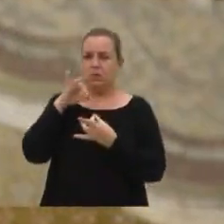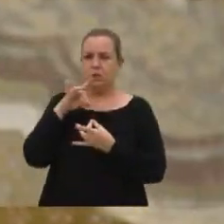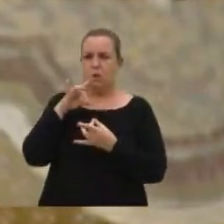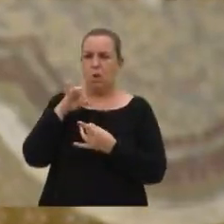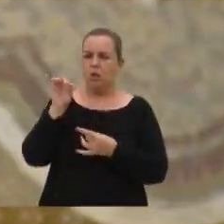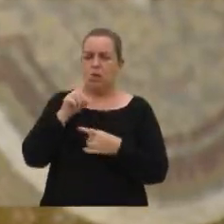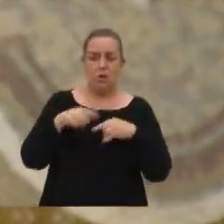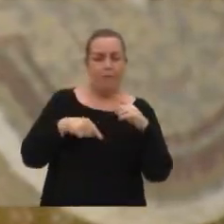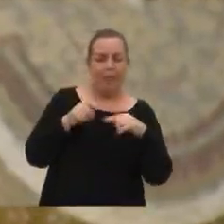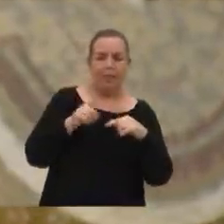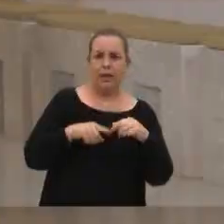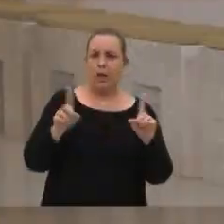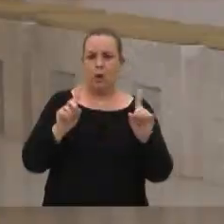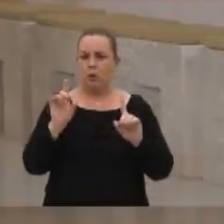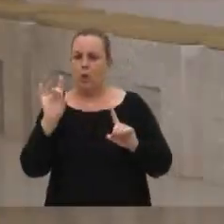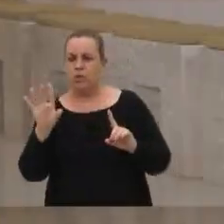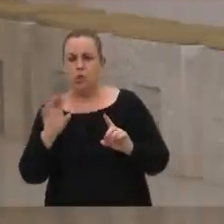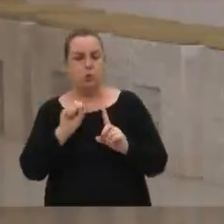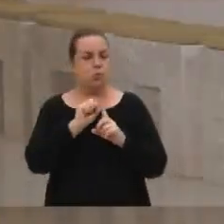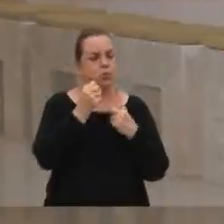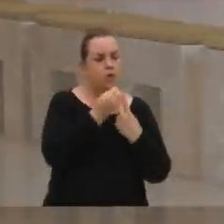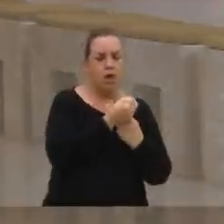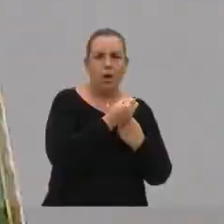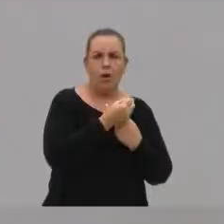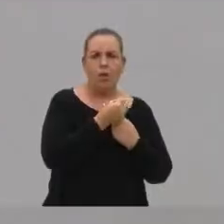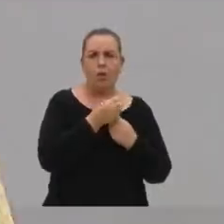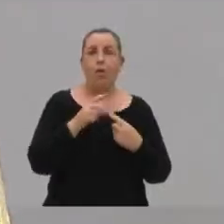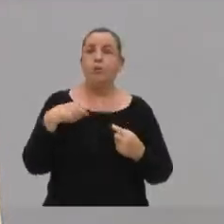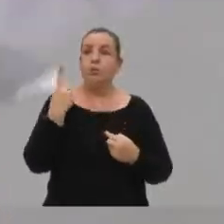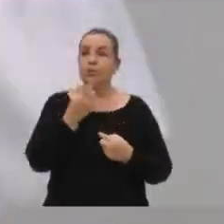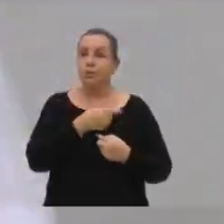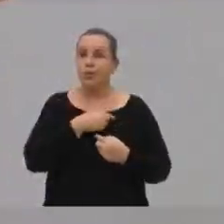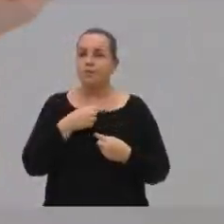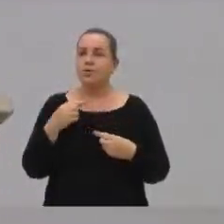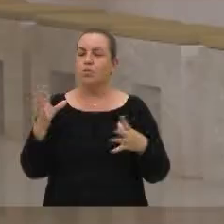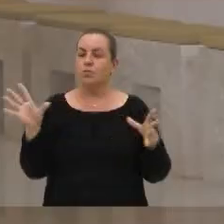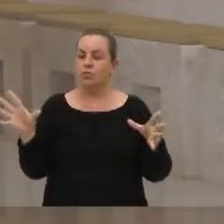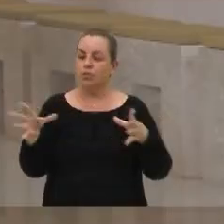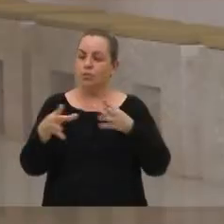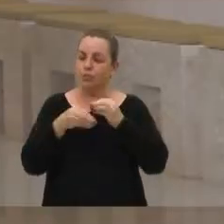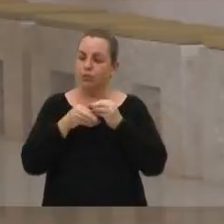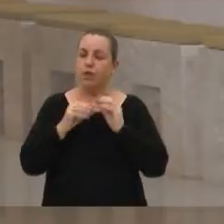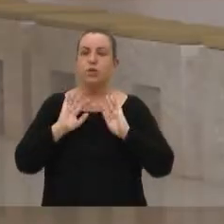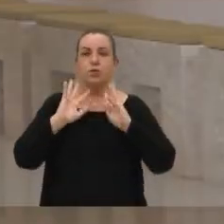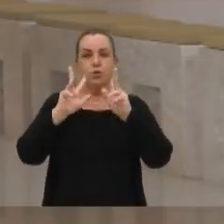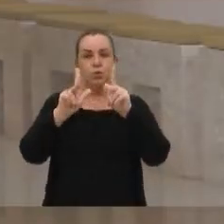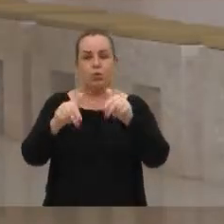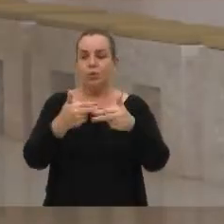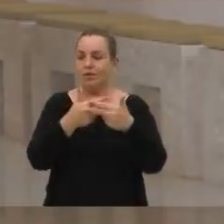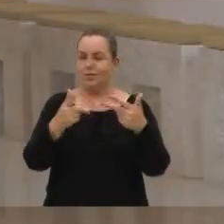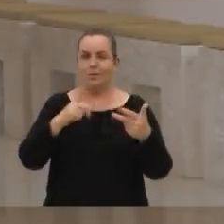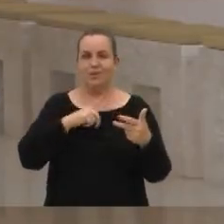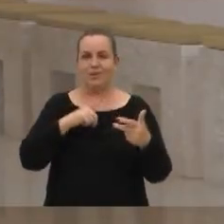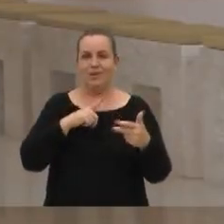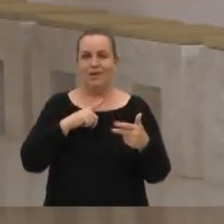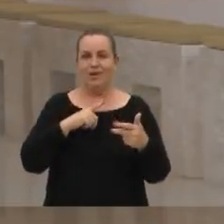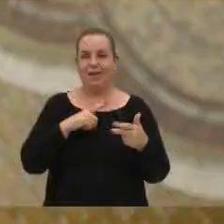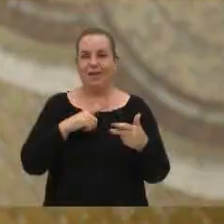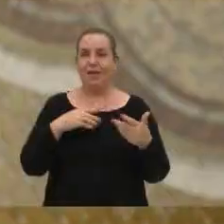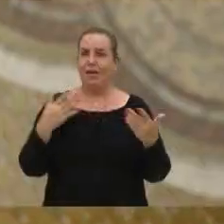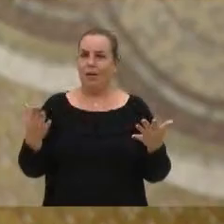material, não é só social. Nós somos um complemento de todas as esferas.